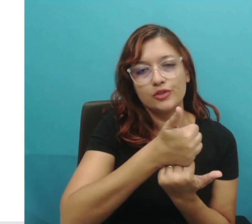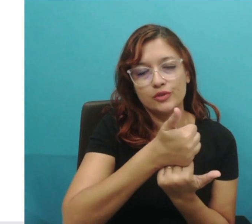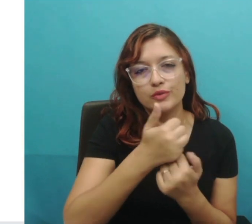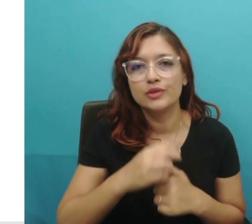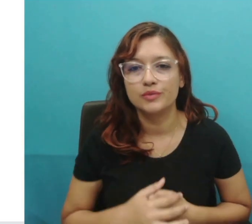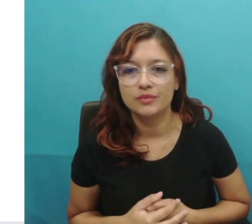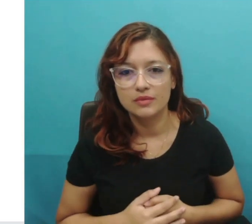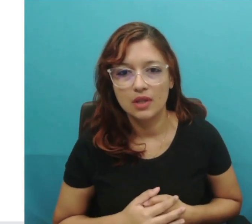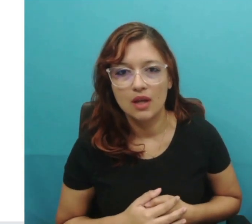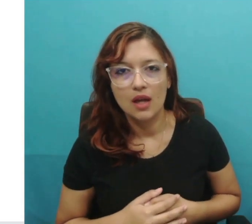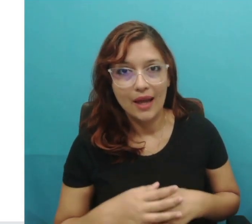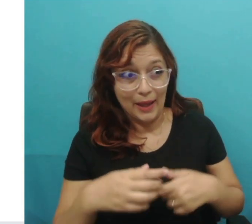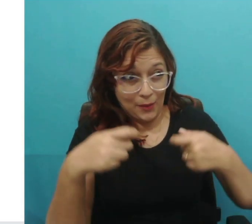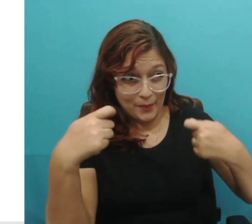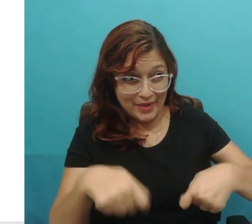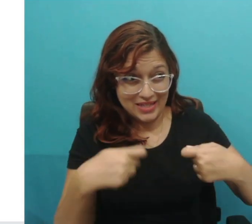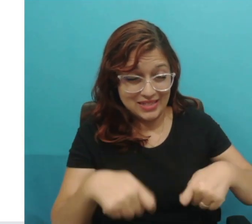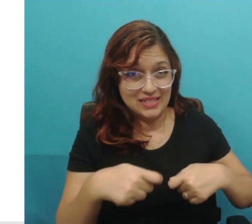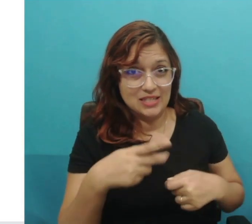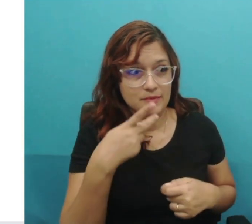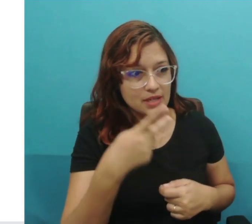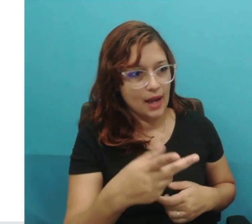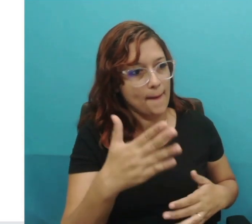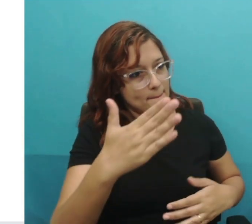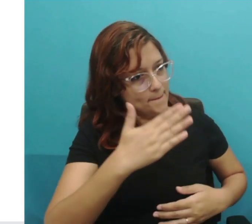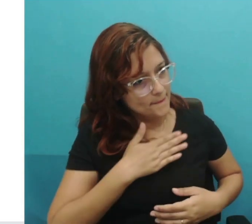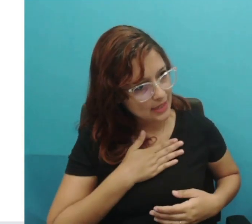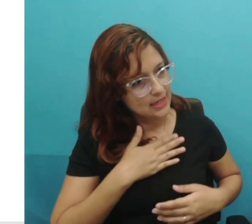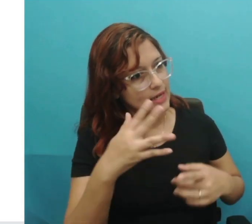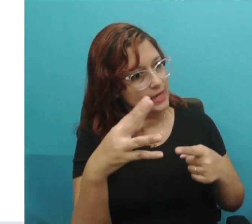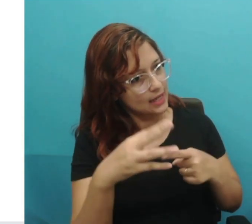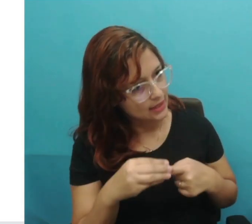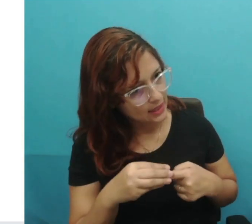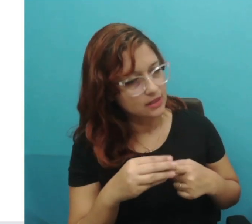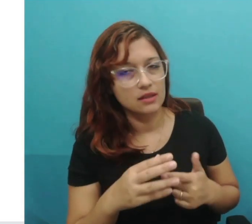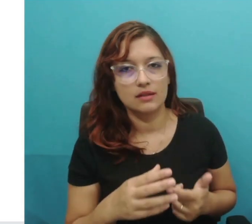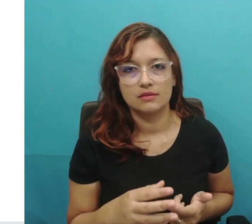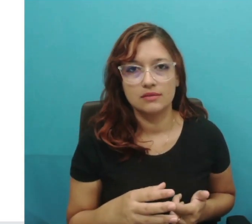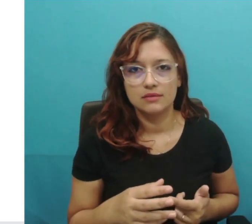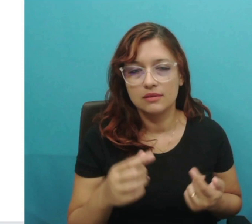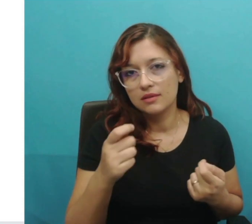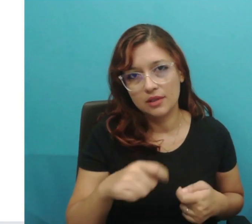Percebeu que agora a palavra, o pronome substituiu o substantivo.